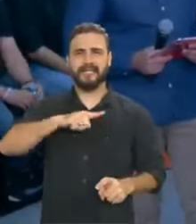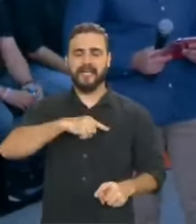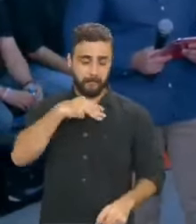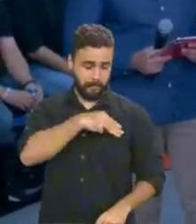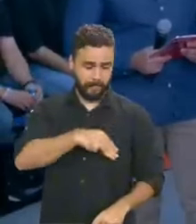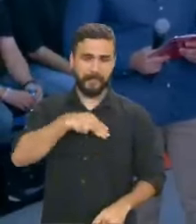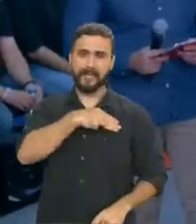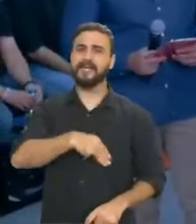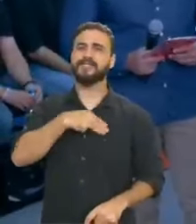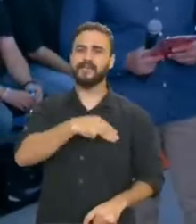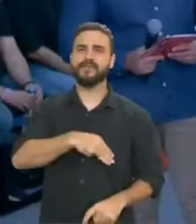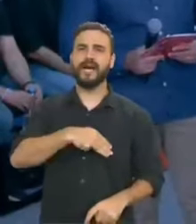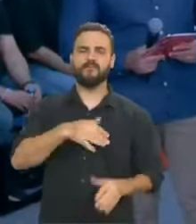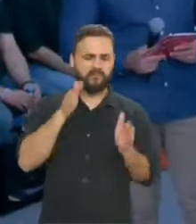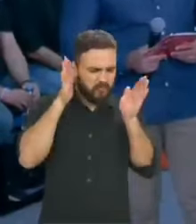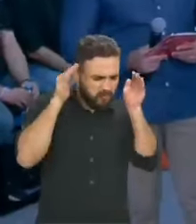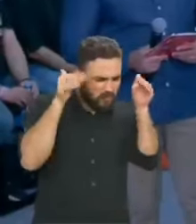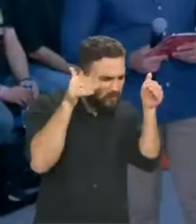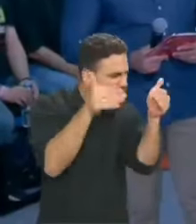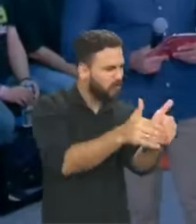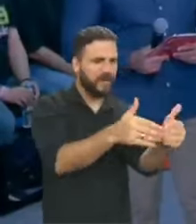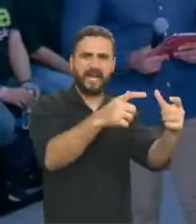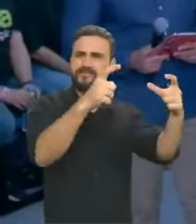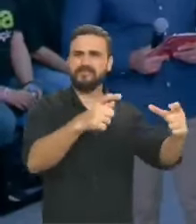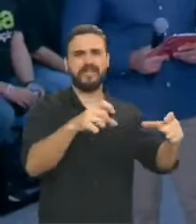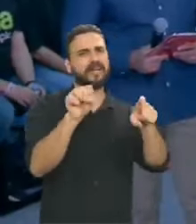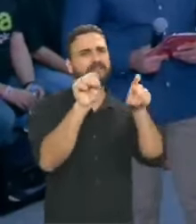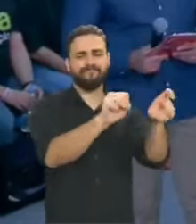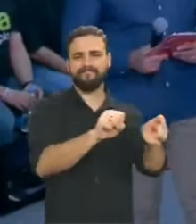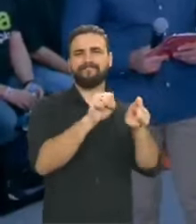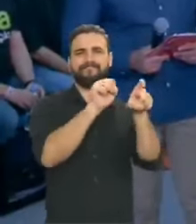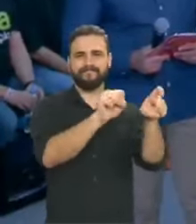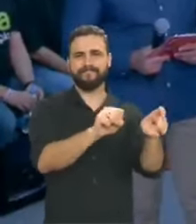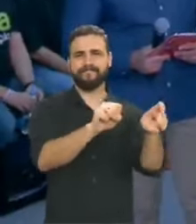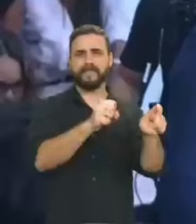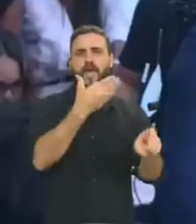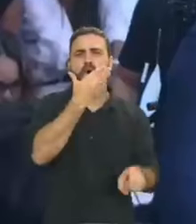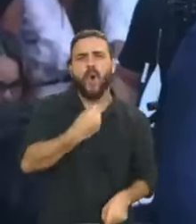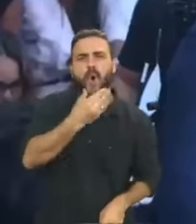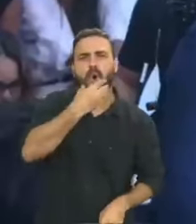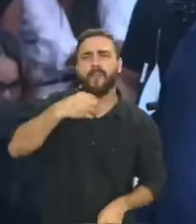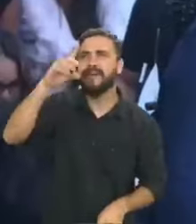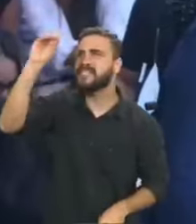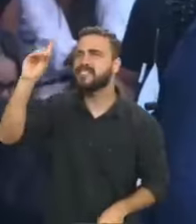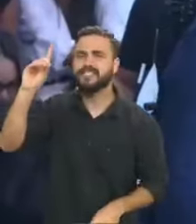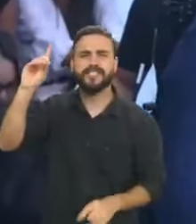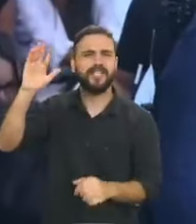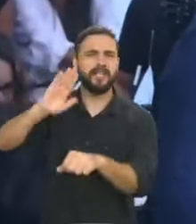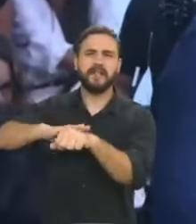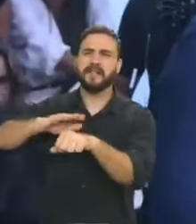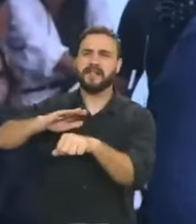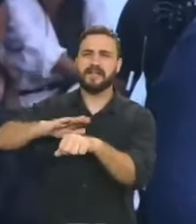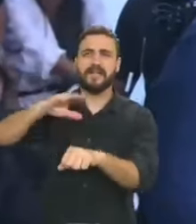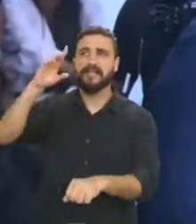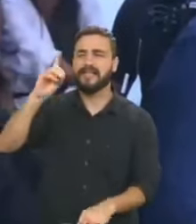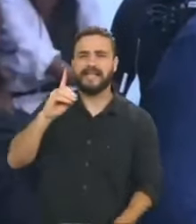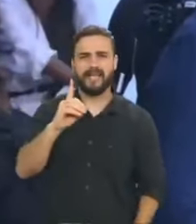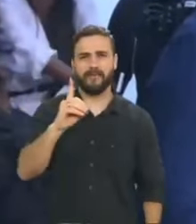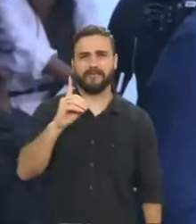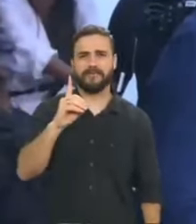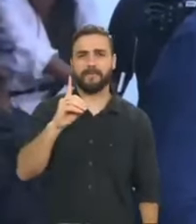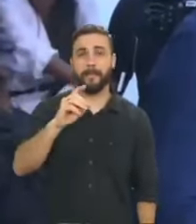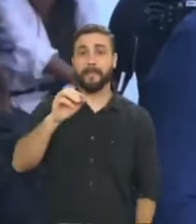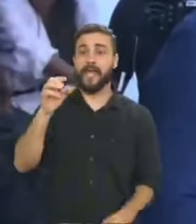engajados, como o pastor Serginho da Juvep, homens de Deus. Mas com a vinda do Juliano,